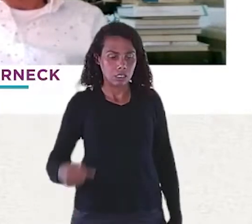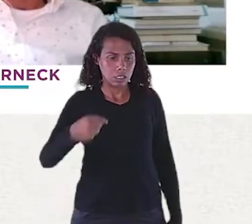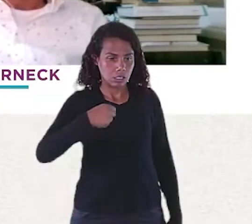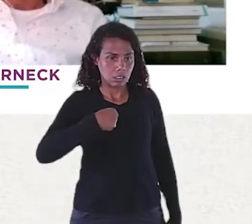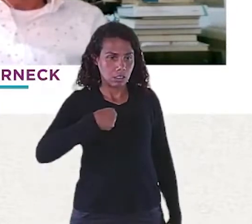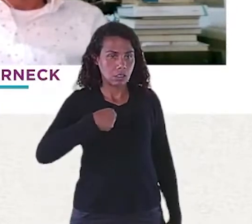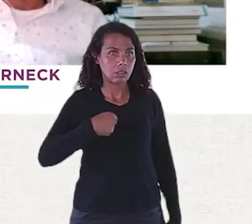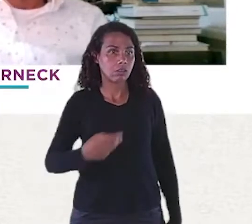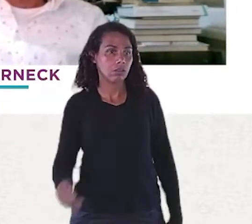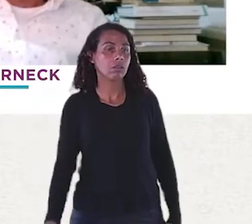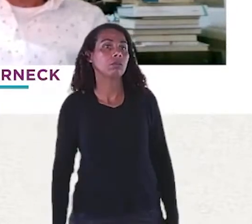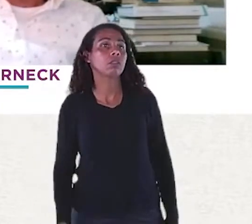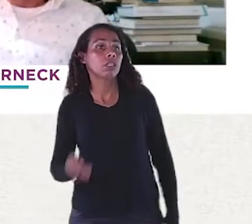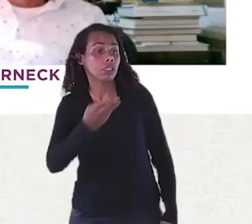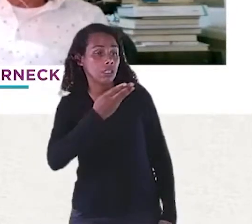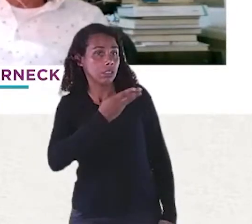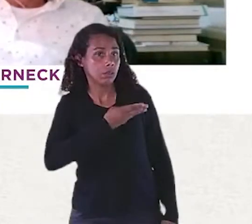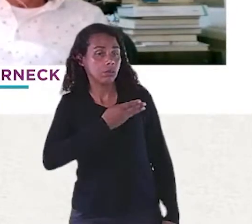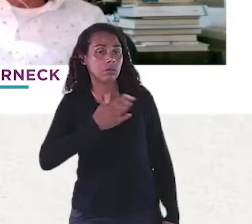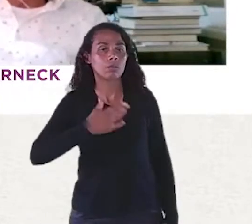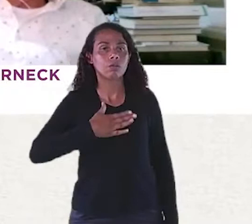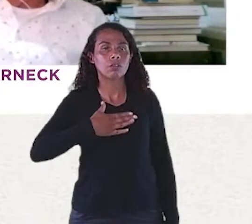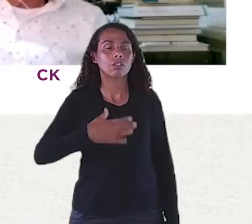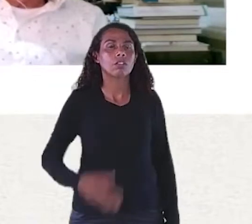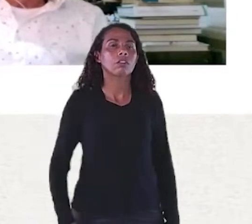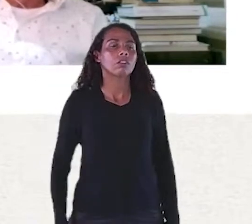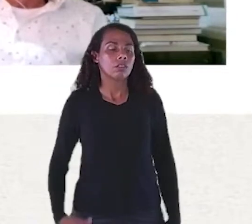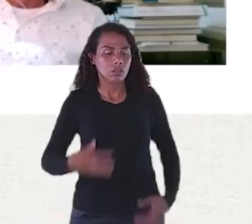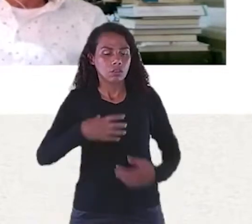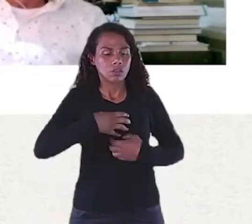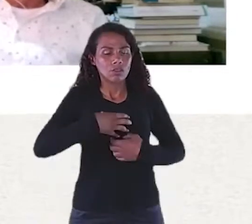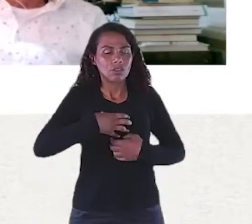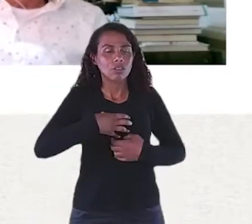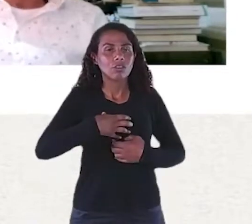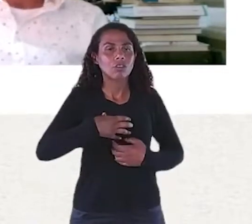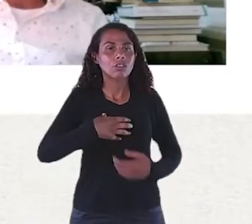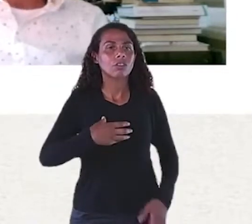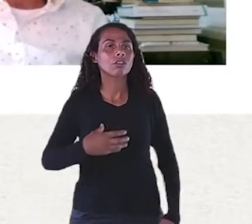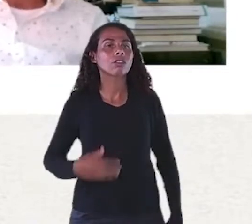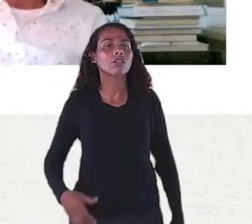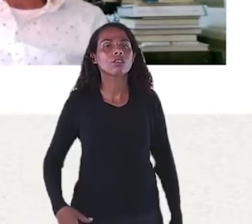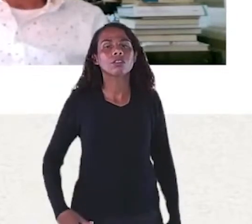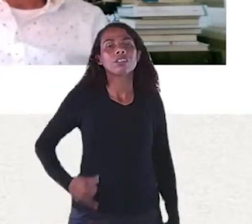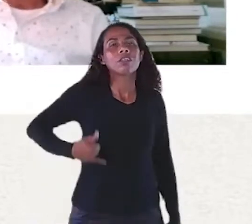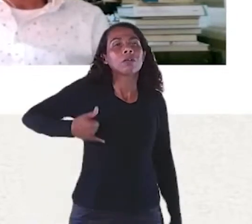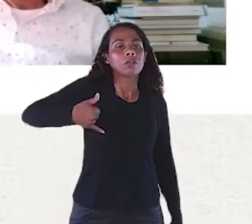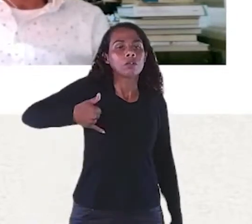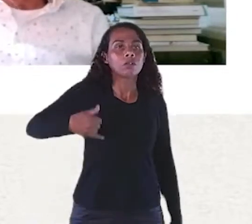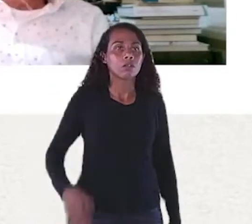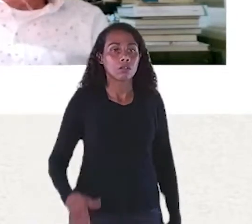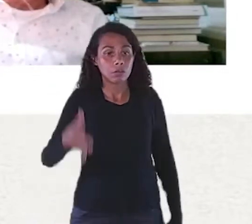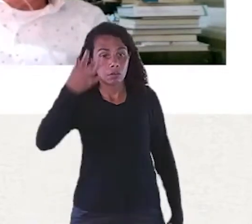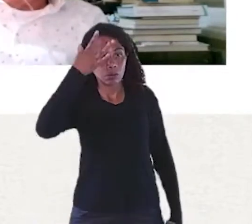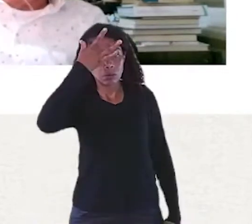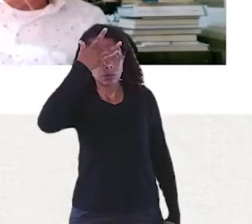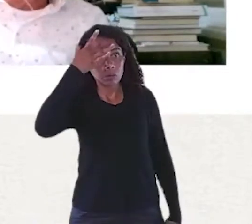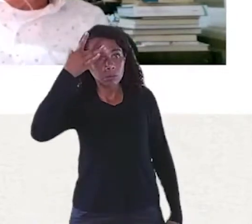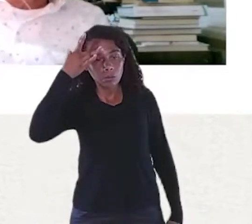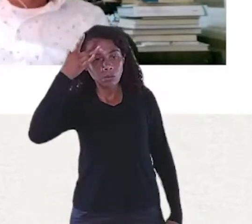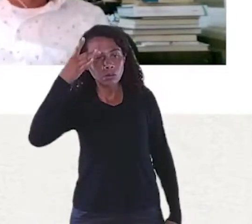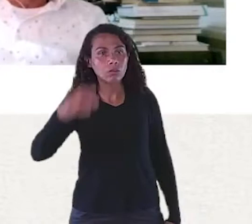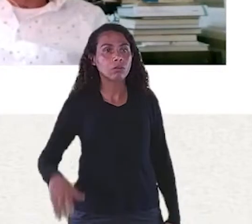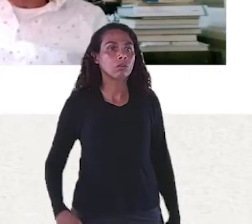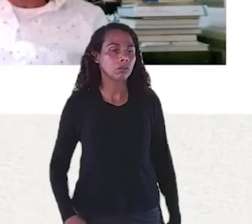passado figuras como Francisco Iglesias, como Fernando Sabino, como Hélio